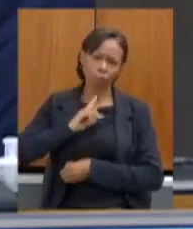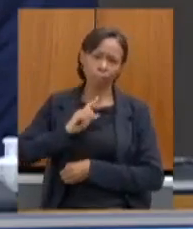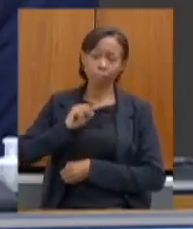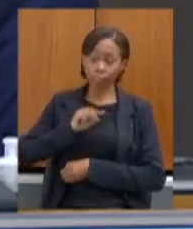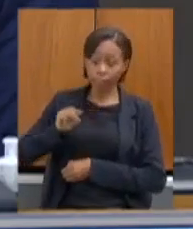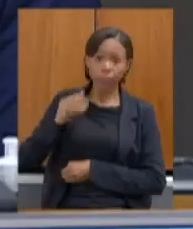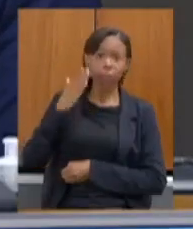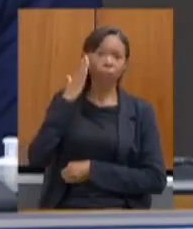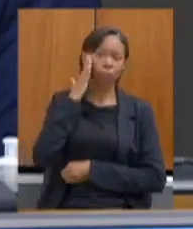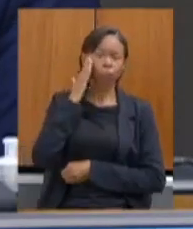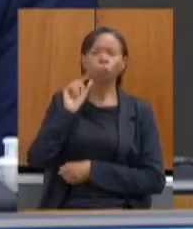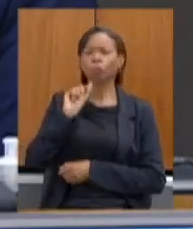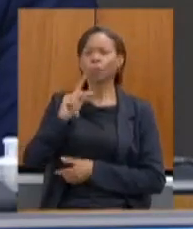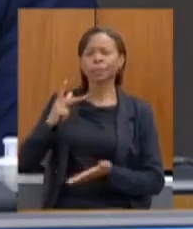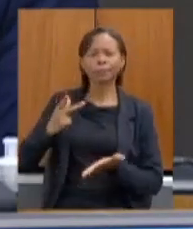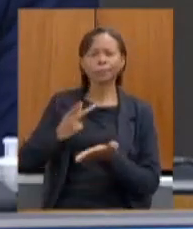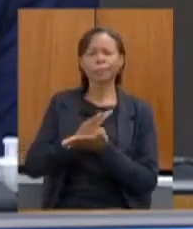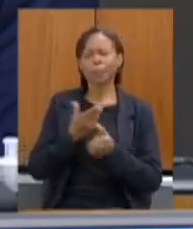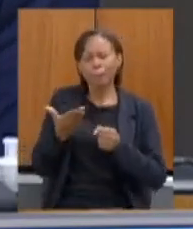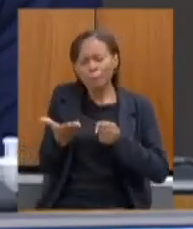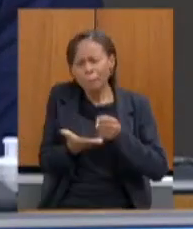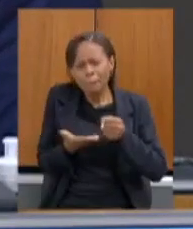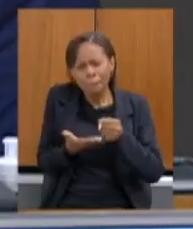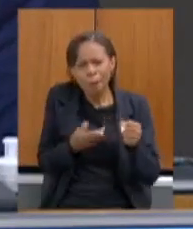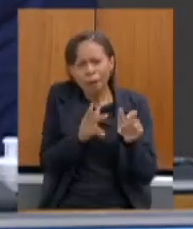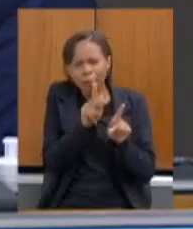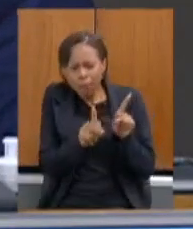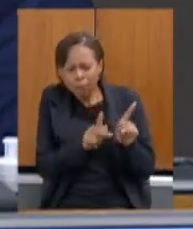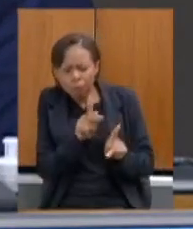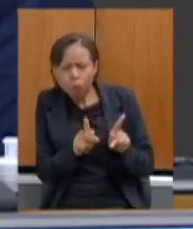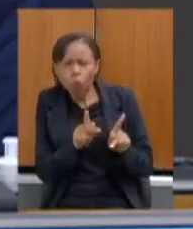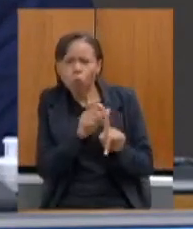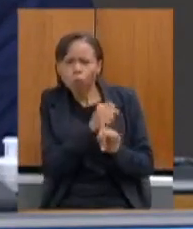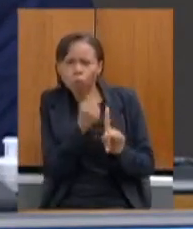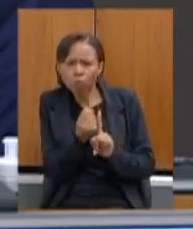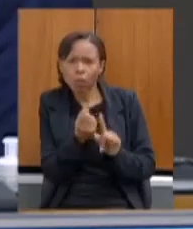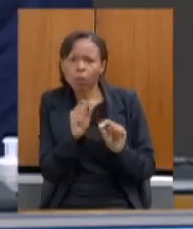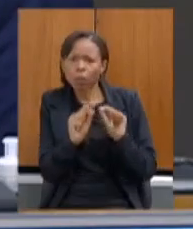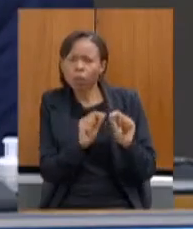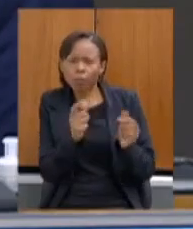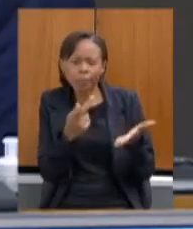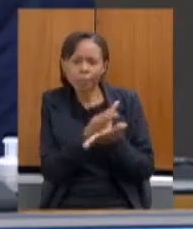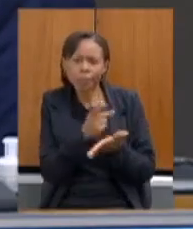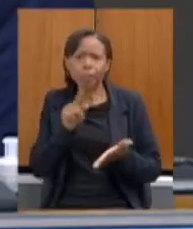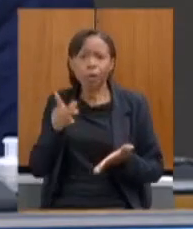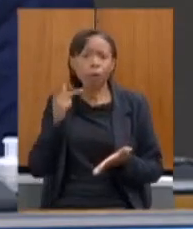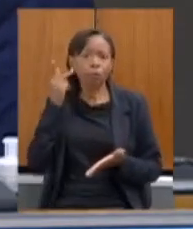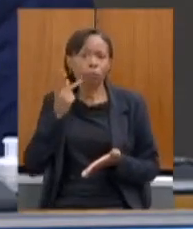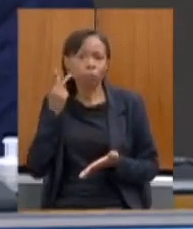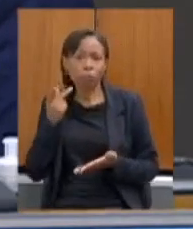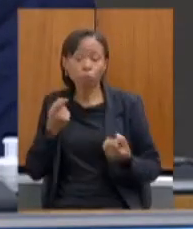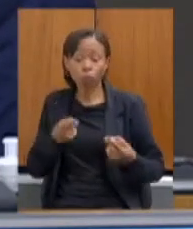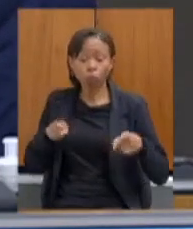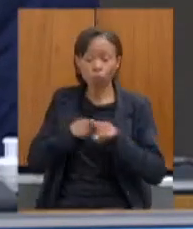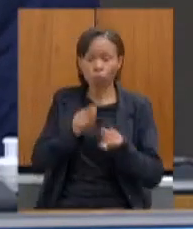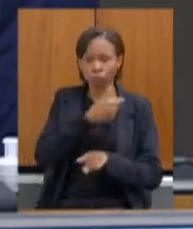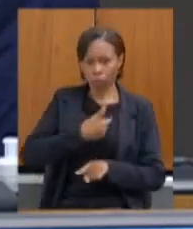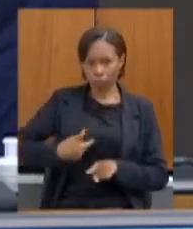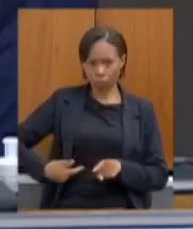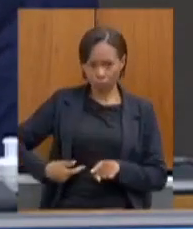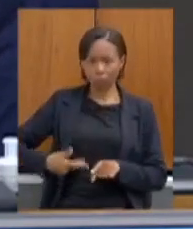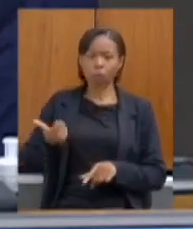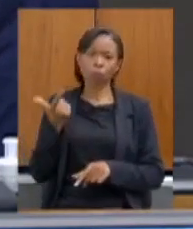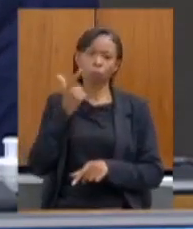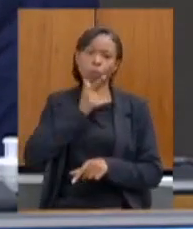estava acontecendo lá na ponta, lá na base, onde o cidadão de fato reside, tiveram a condição de, em parceria com o governo do Estado, indicarmos